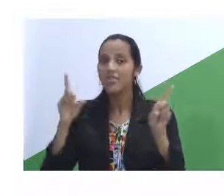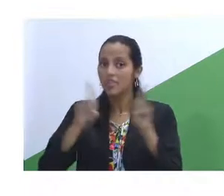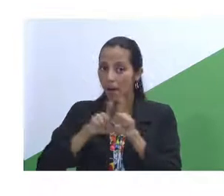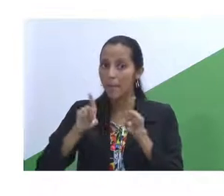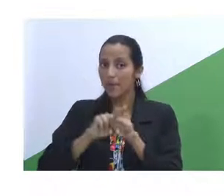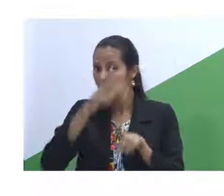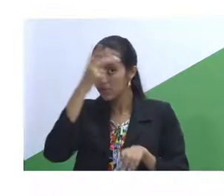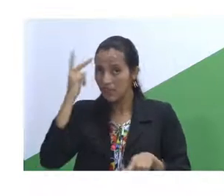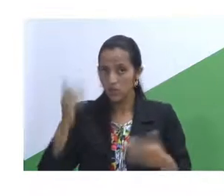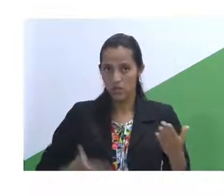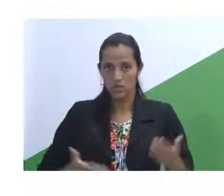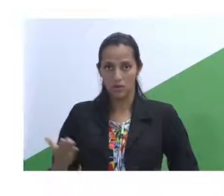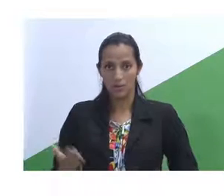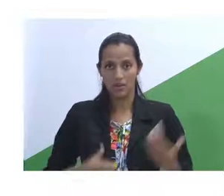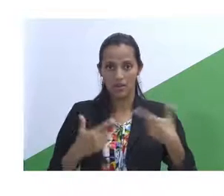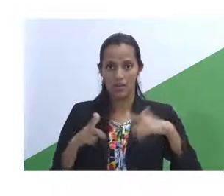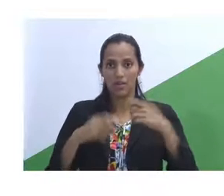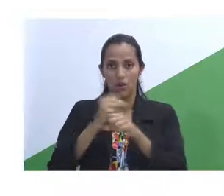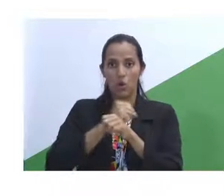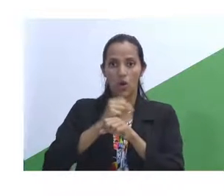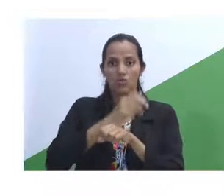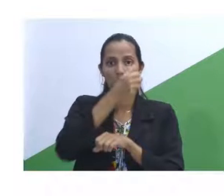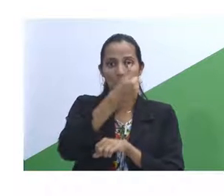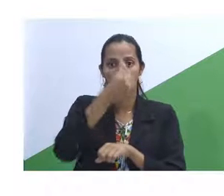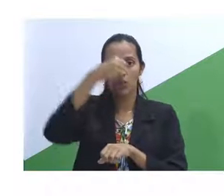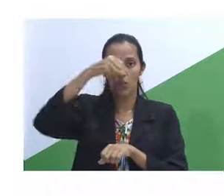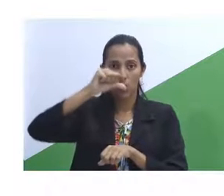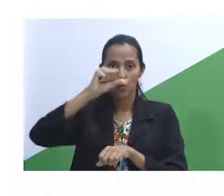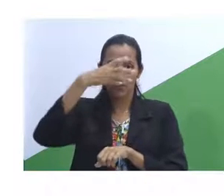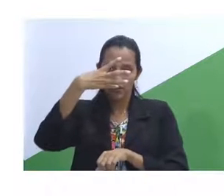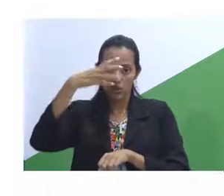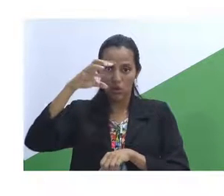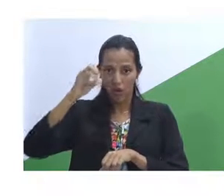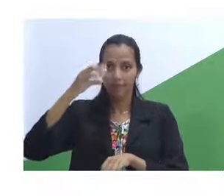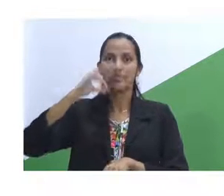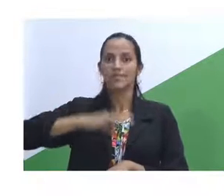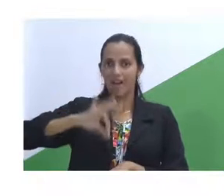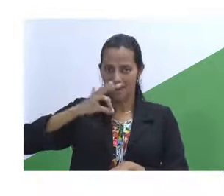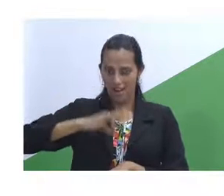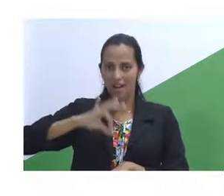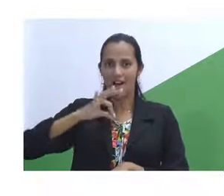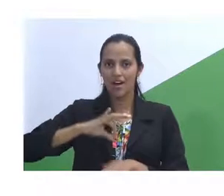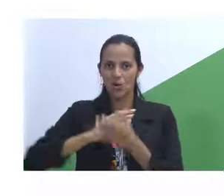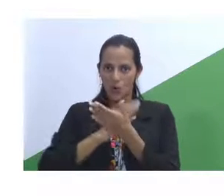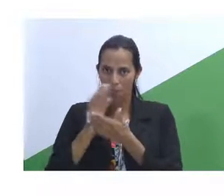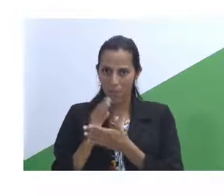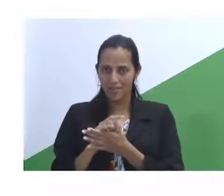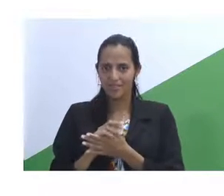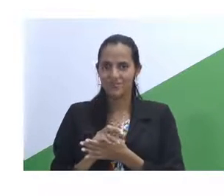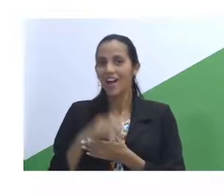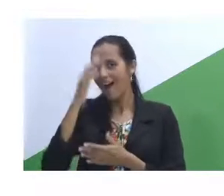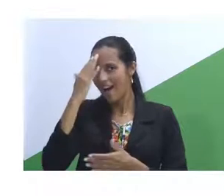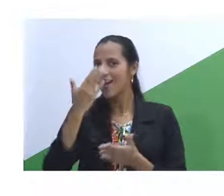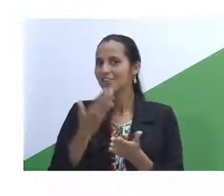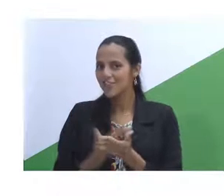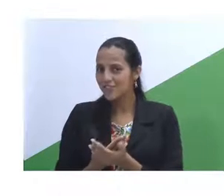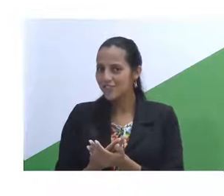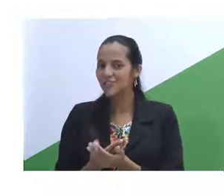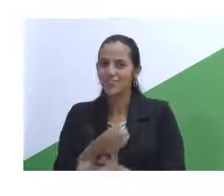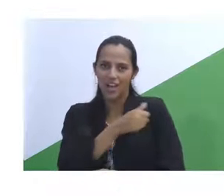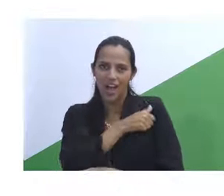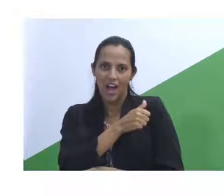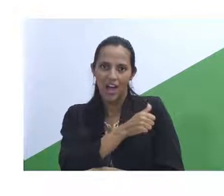1940, que a gente vai ter, então, essa fixação do salário mínimo. Acreditem, meus caros amigos, né? Meus caros